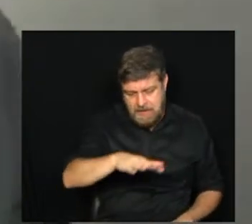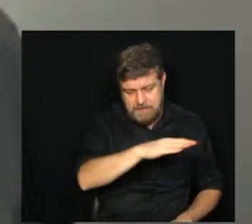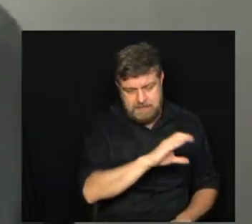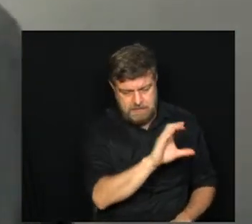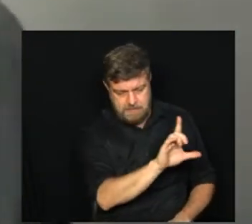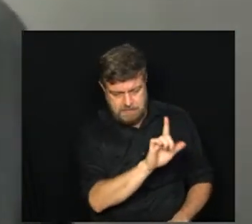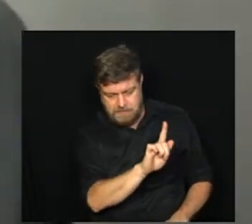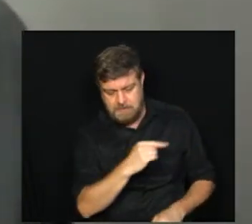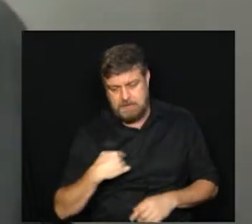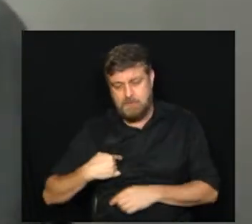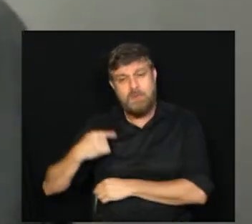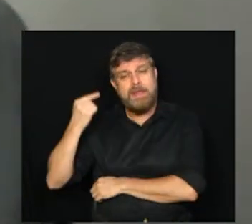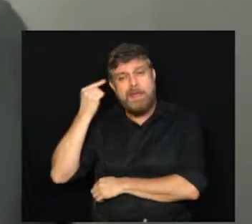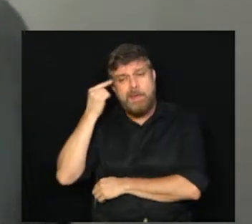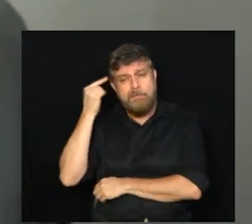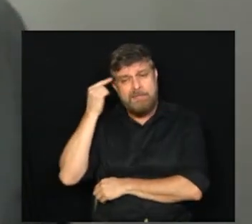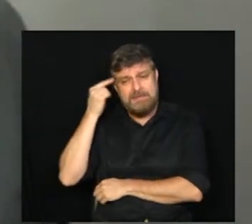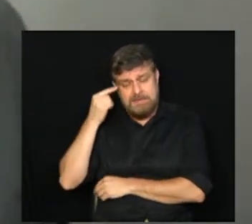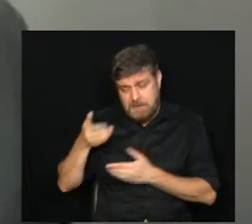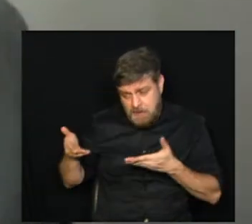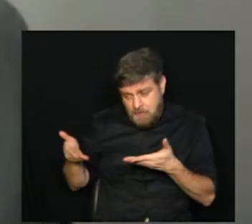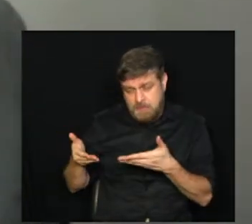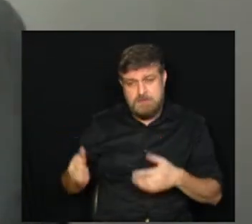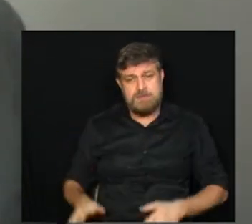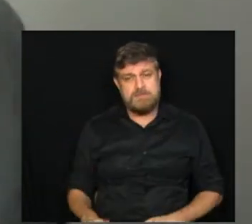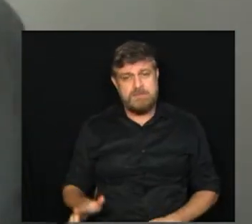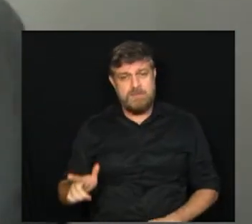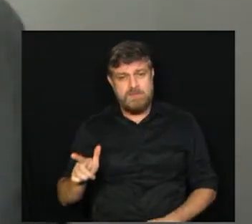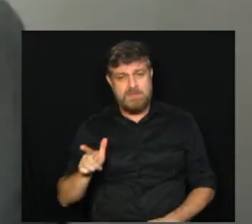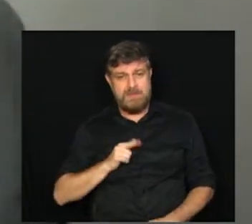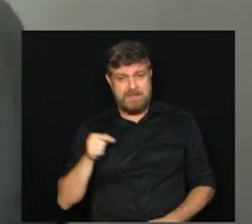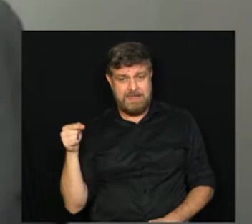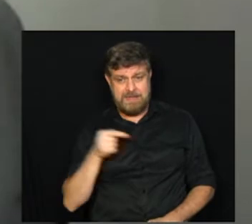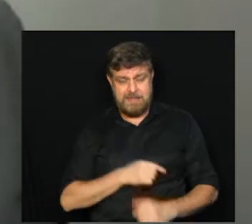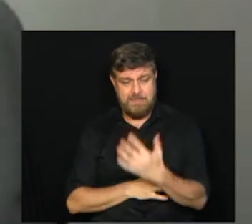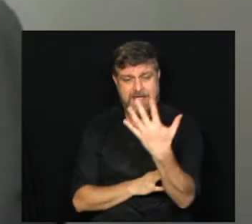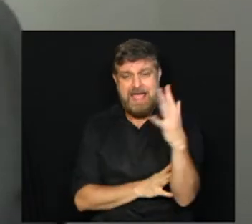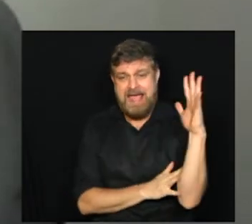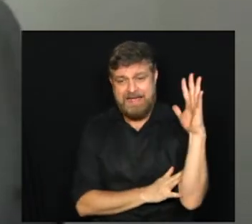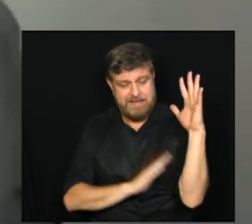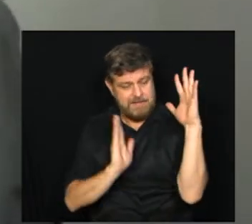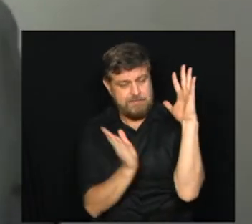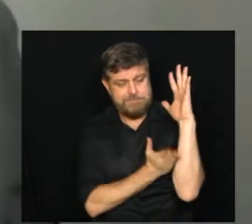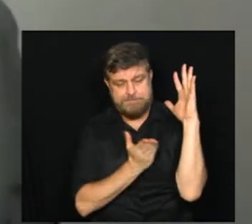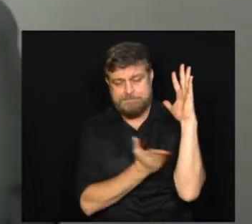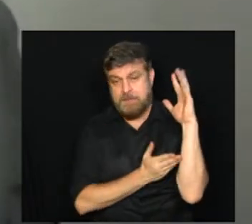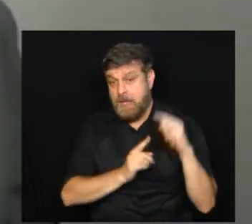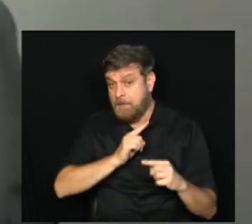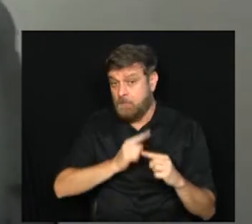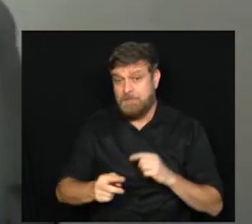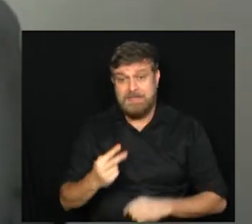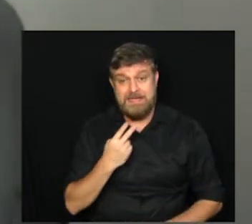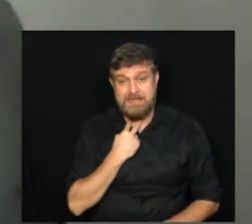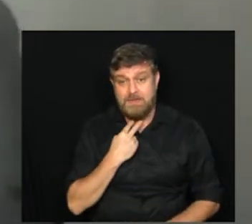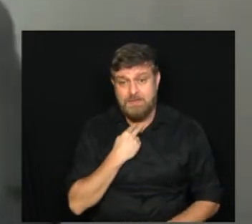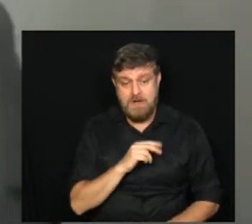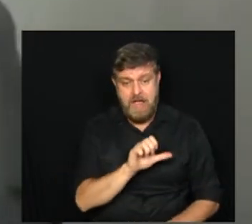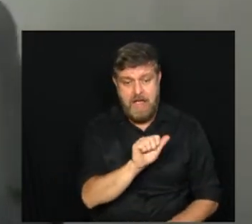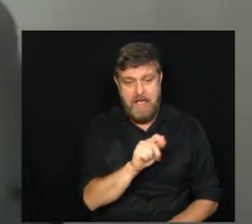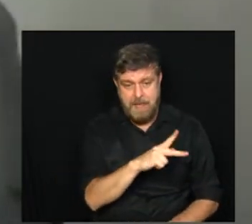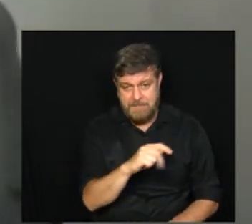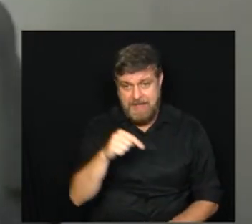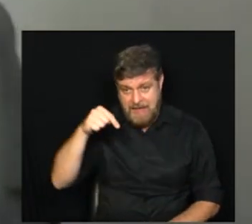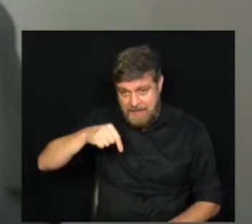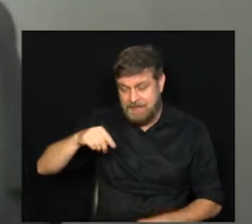Tiago e Daniela, ali nós temos uma APA, né, também. E a gente, aqui em Souza, nós temos uma